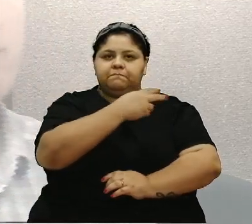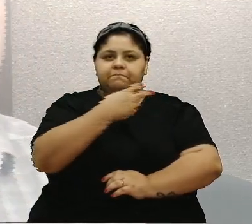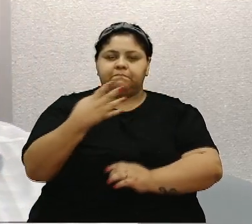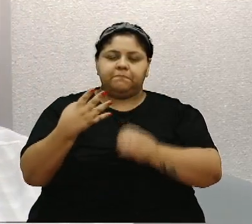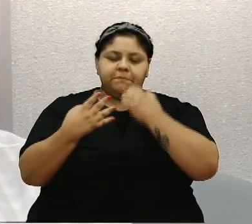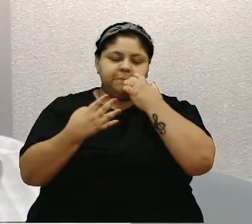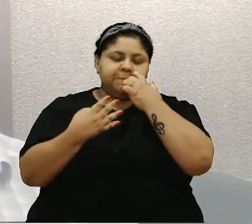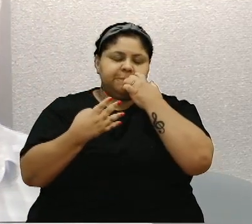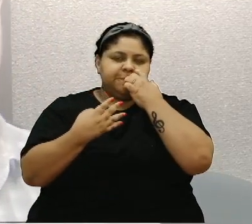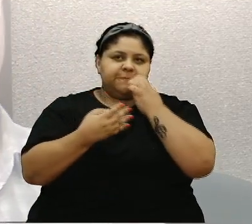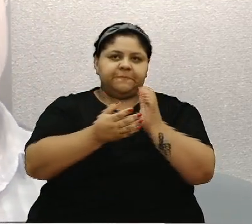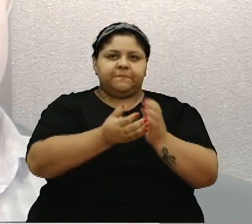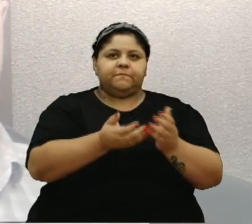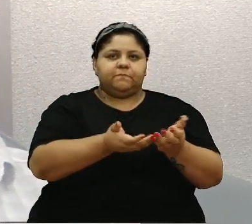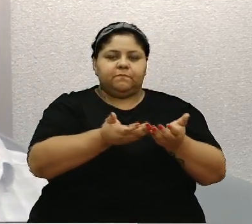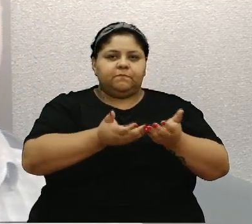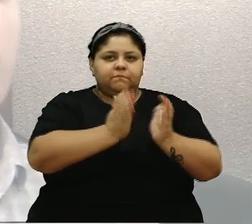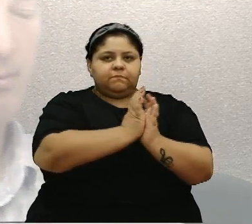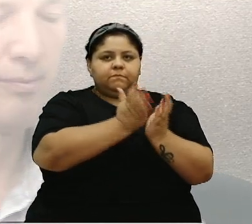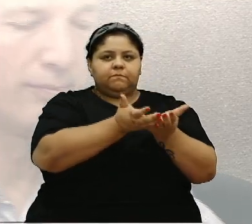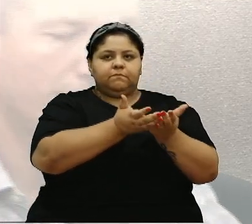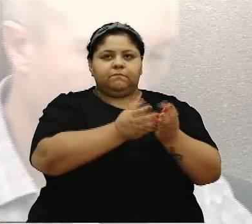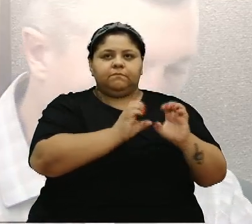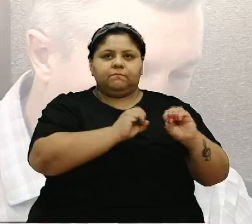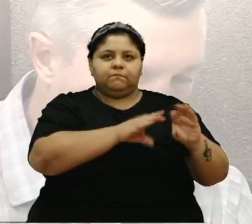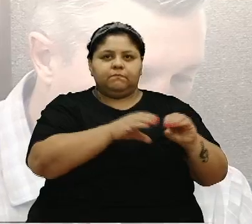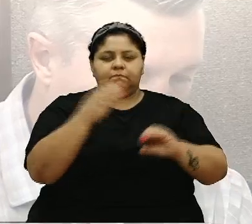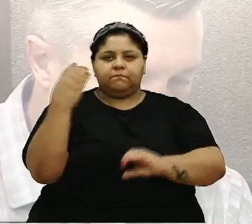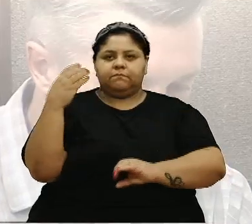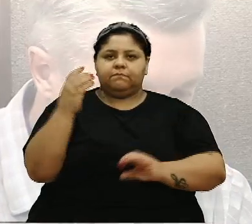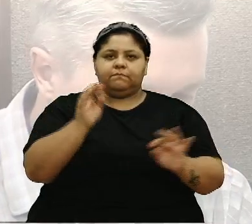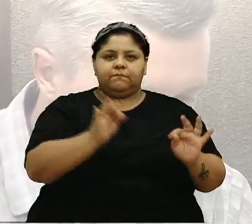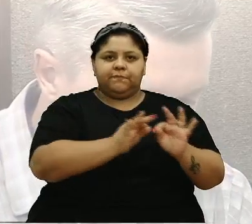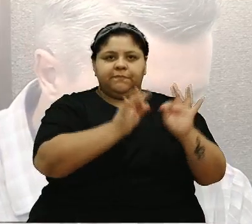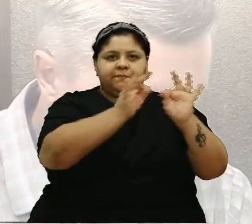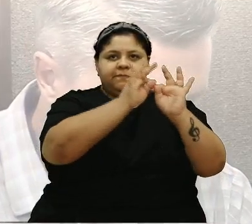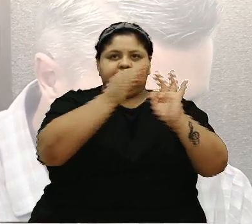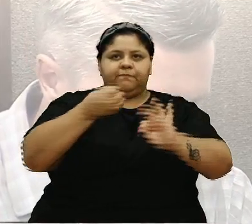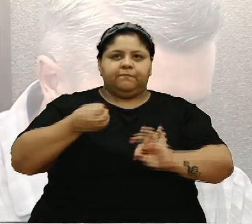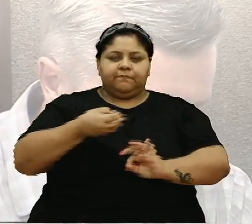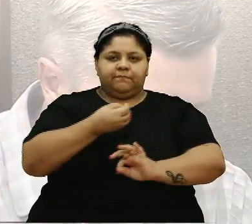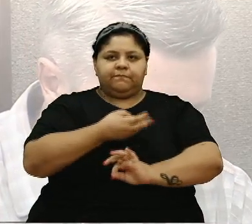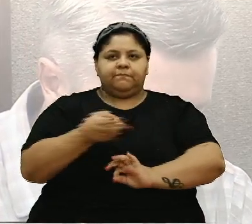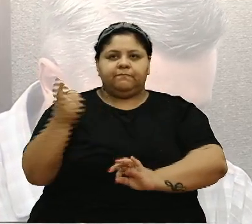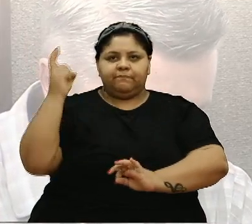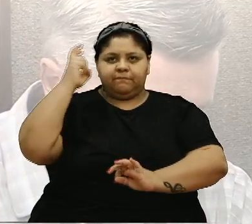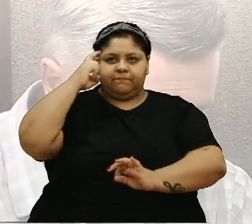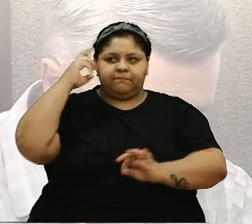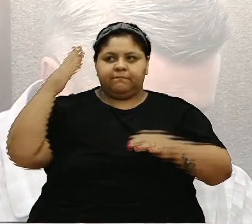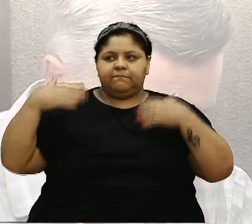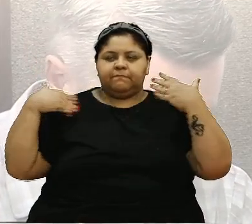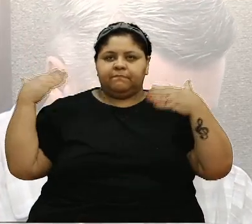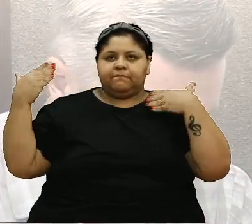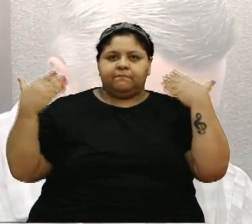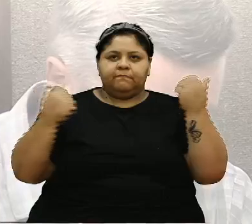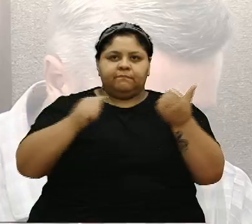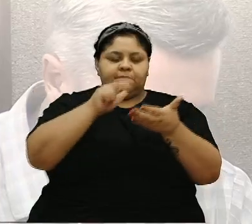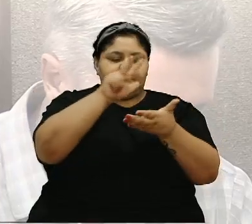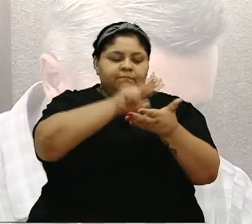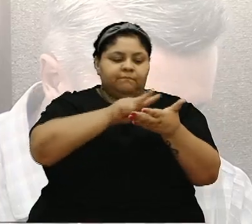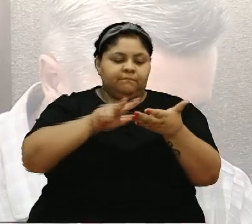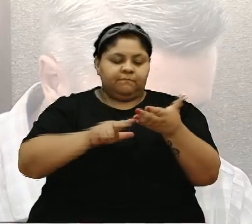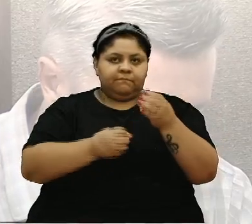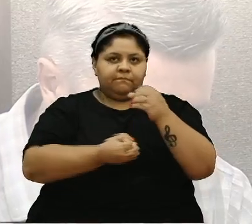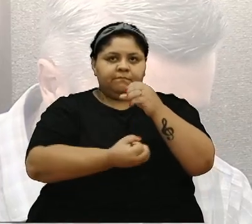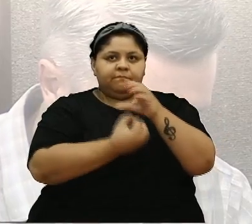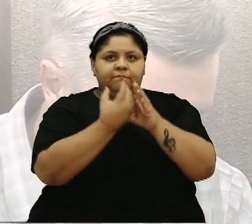188/2024. Recebe esta Comissão de Educação, Ciência, Tecnologia, Inovação, Cultura, Desporto e Lazer, para análise e emissão